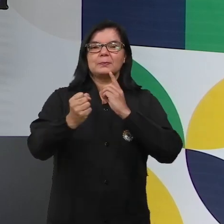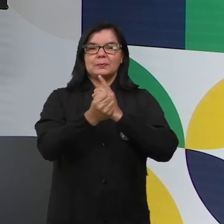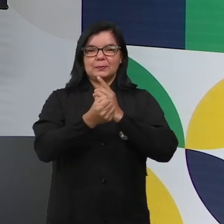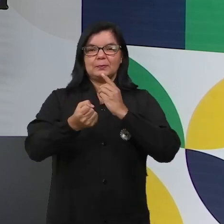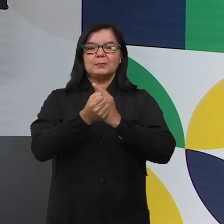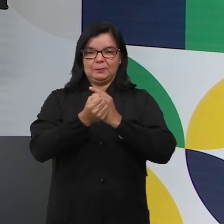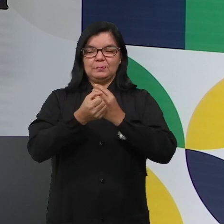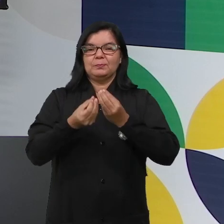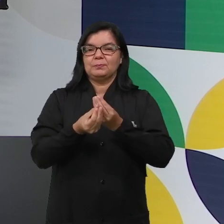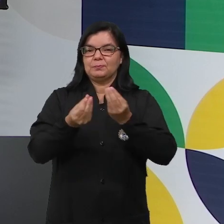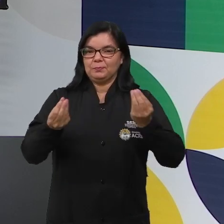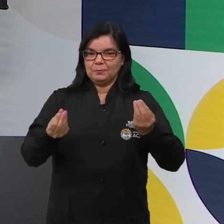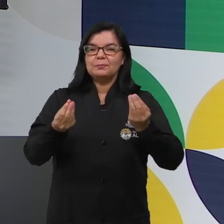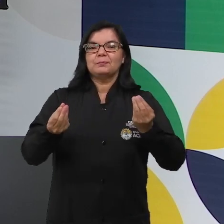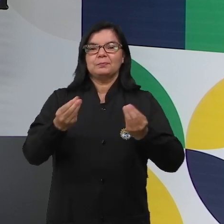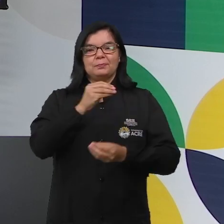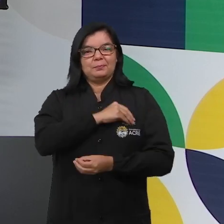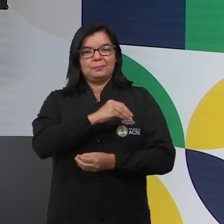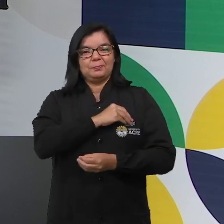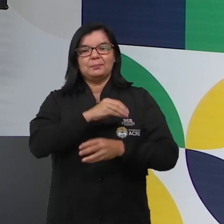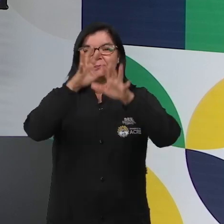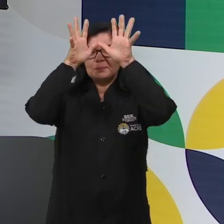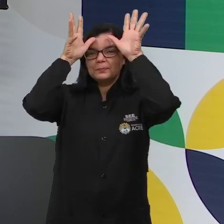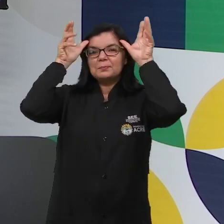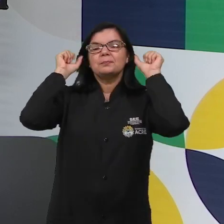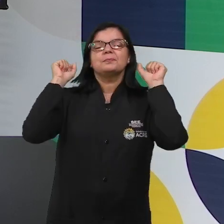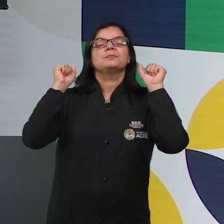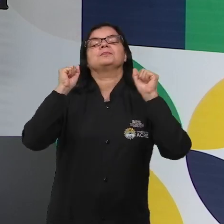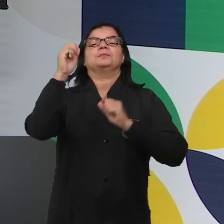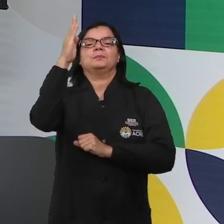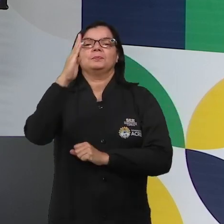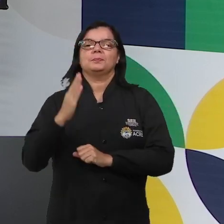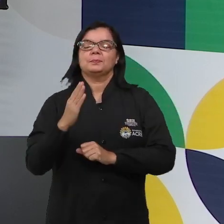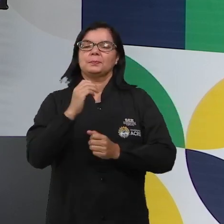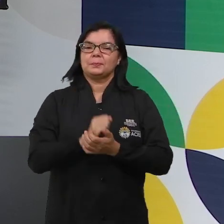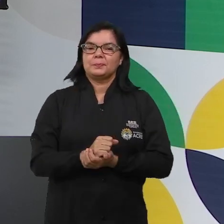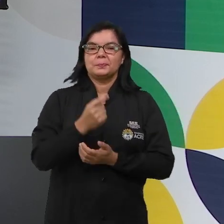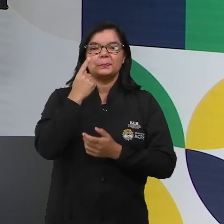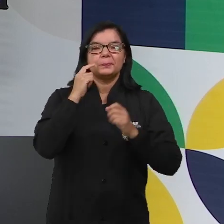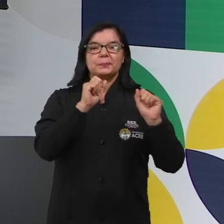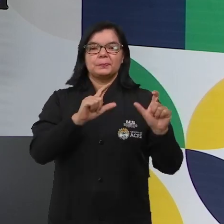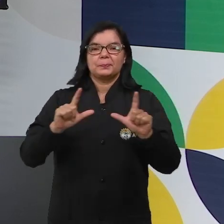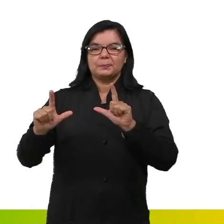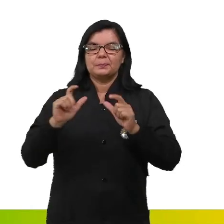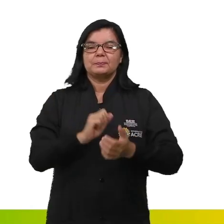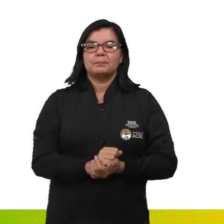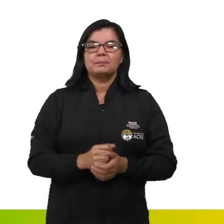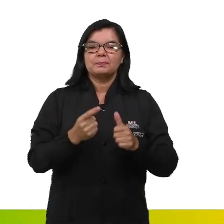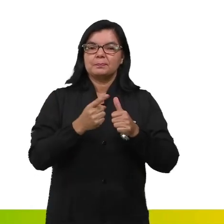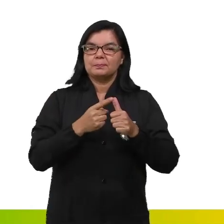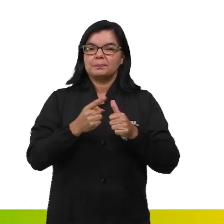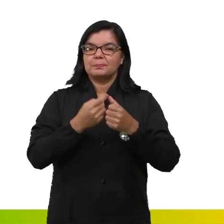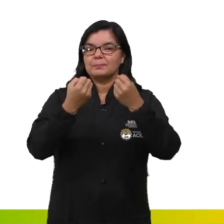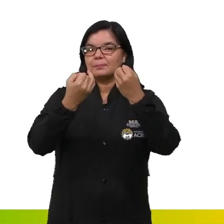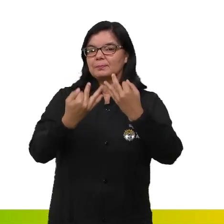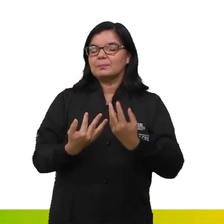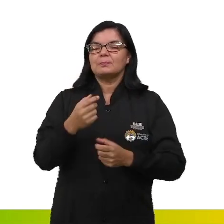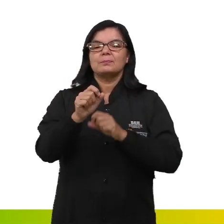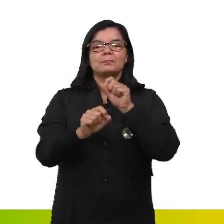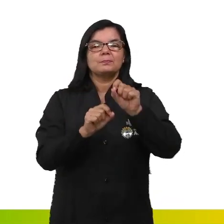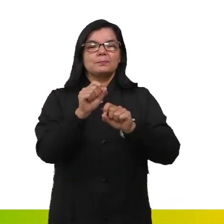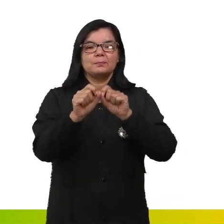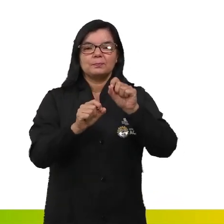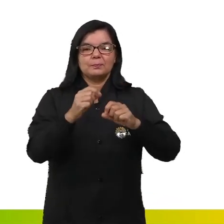e a distribuição de renda do Acre e do Brasil. Vamos para a nossa aula? Primeiro, eu quero falar o que